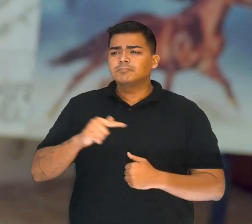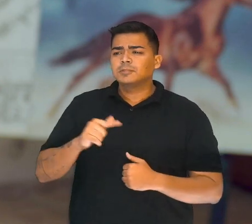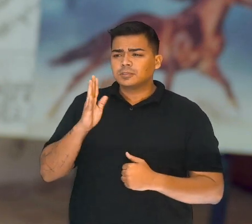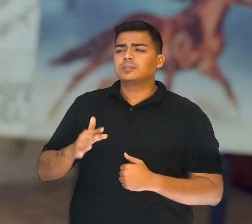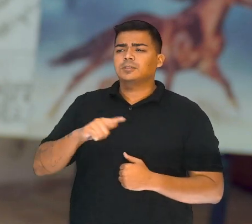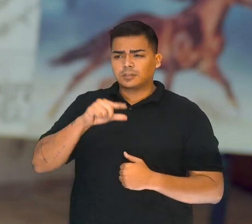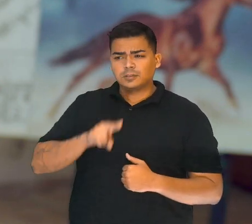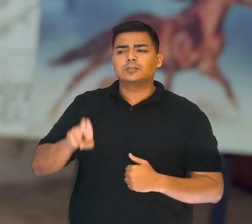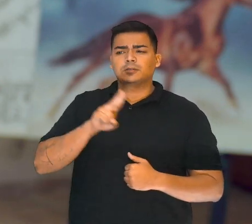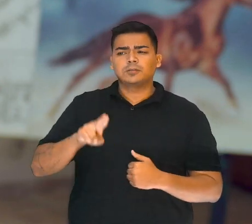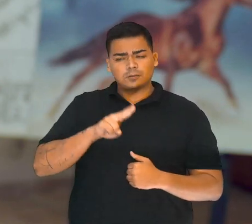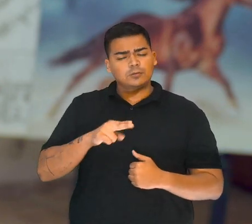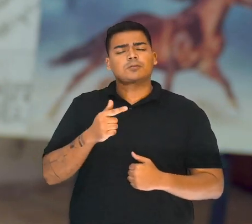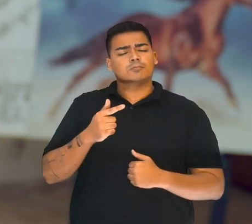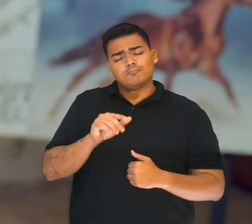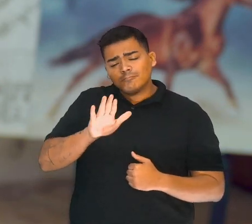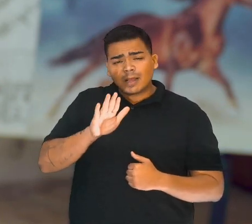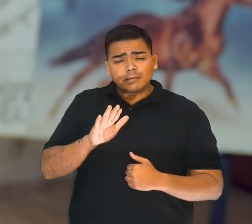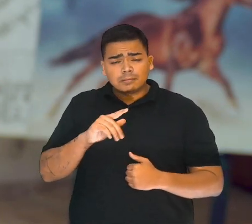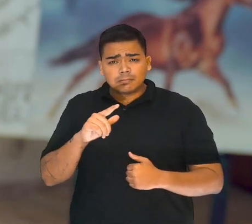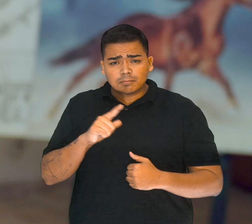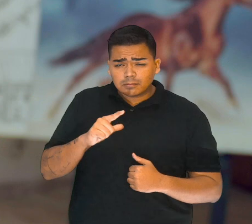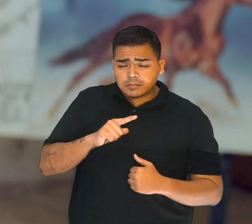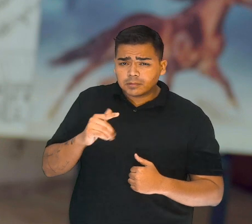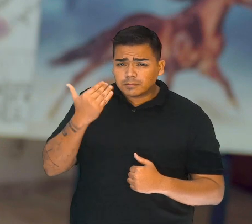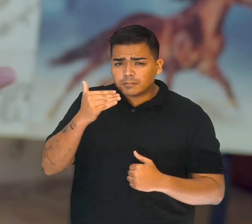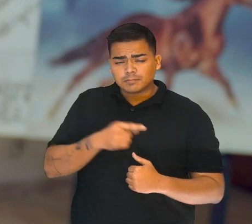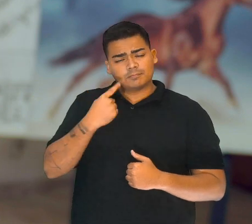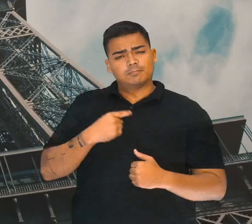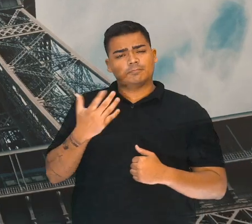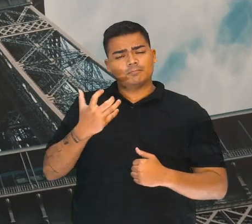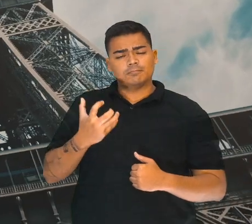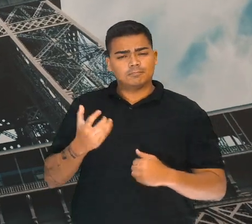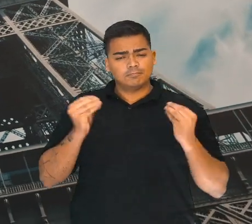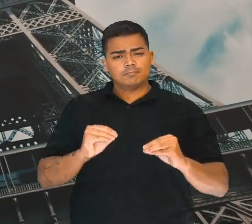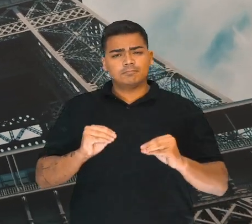roda. Onde já está funcionando e funciona bem, nós queremos implantar.